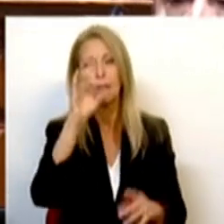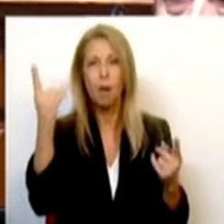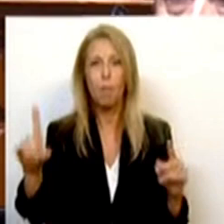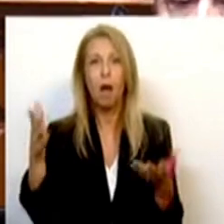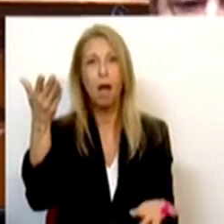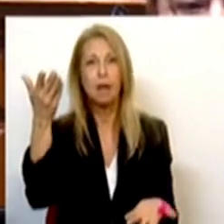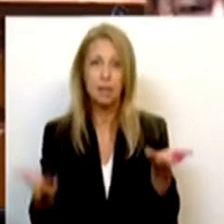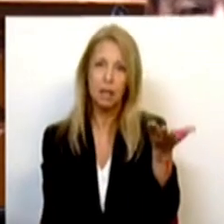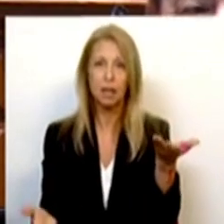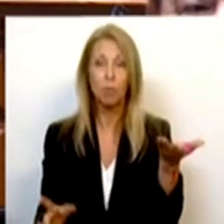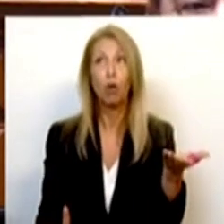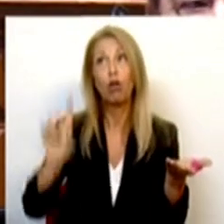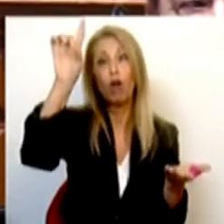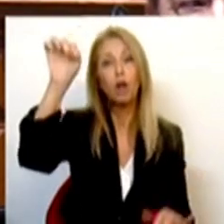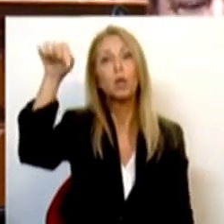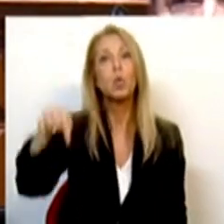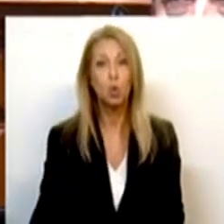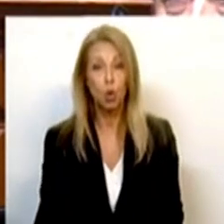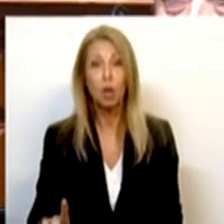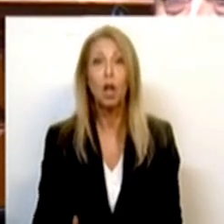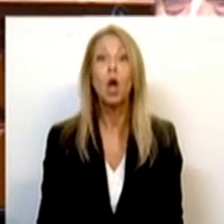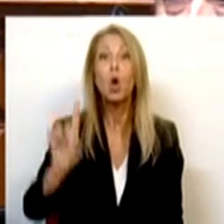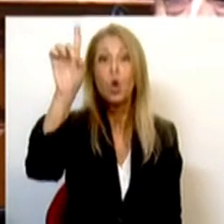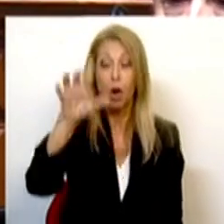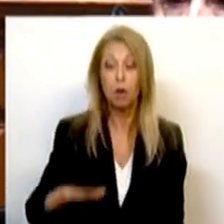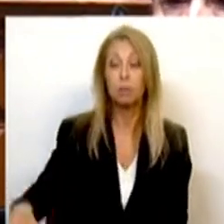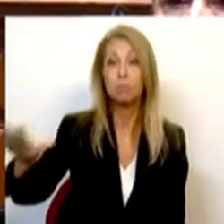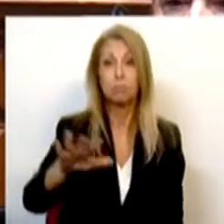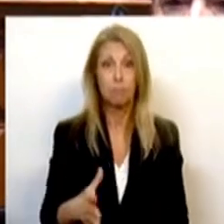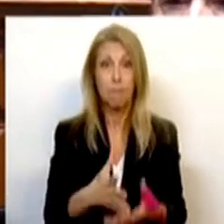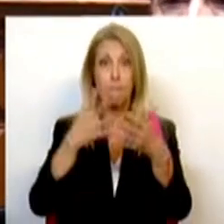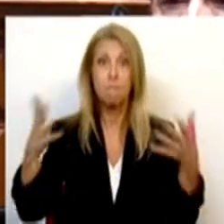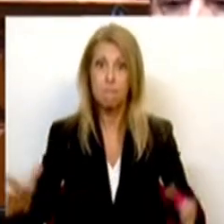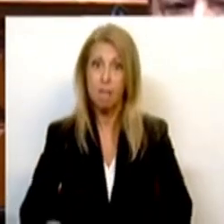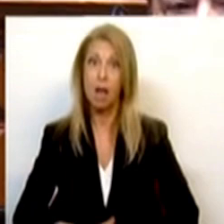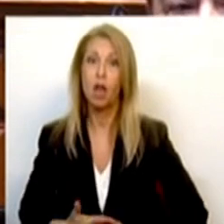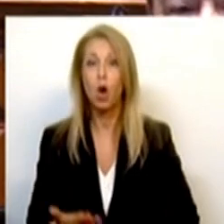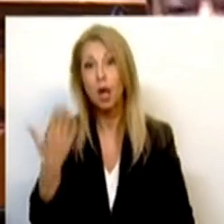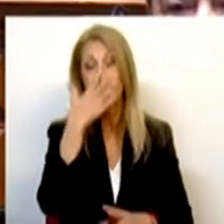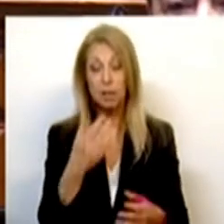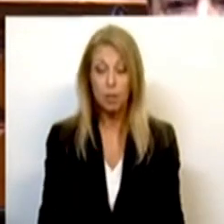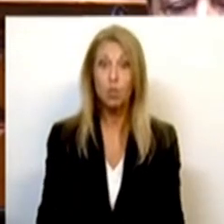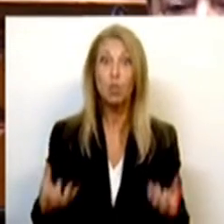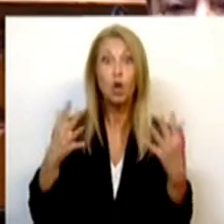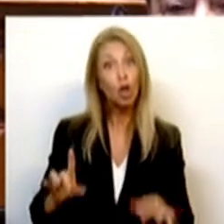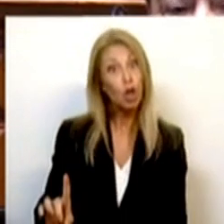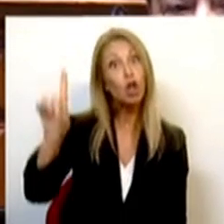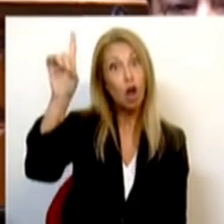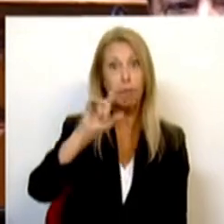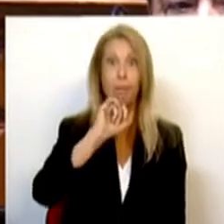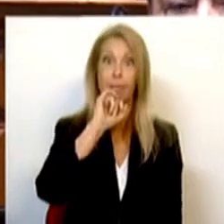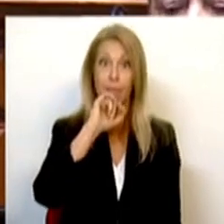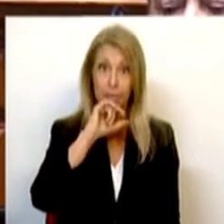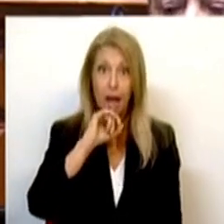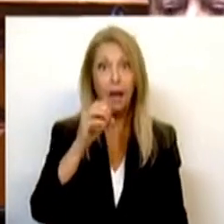desequilíbrio entre o Norte e o Sul, o Norte com uma cobertura muito maior e, portanto, se conseguimos no Norte essa cobertura